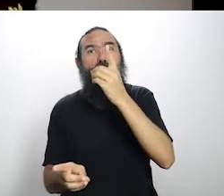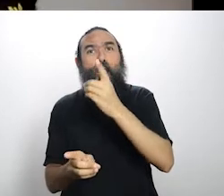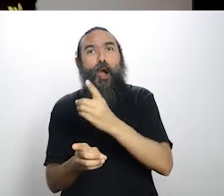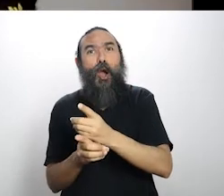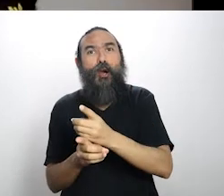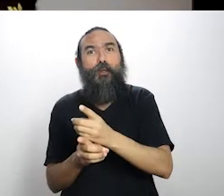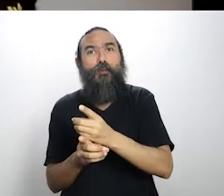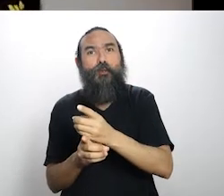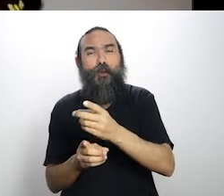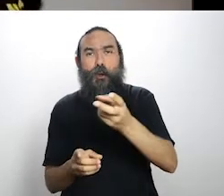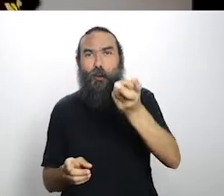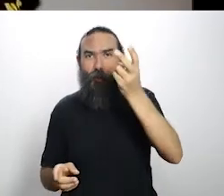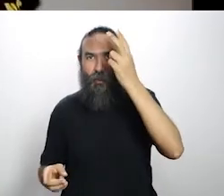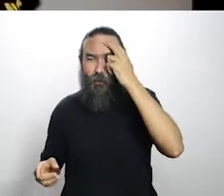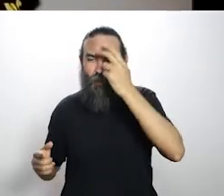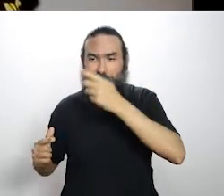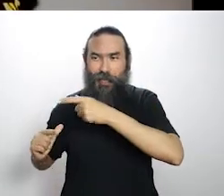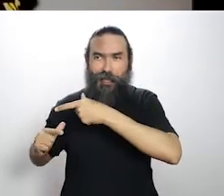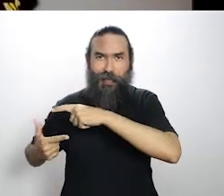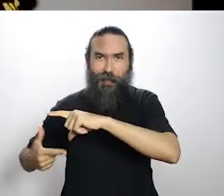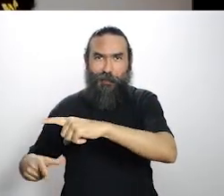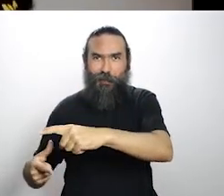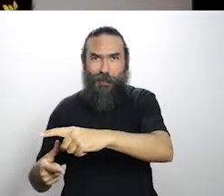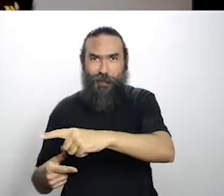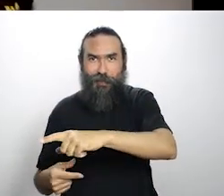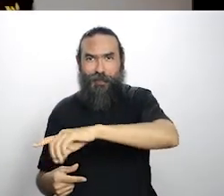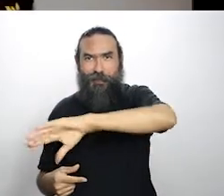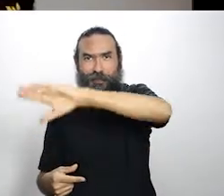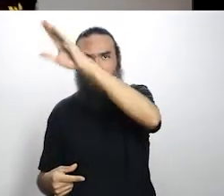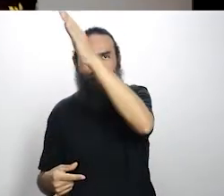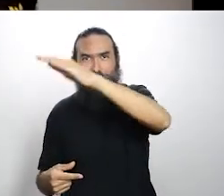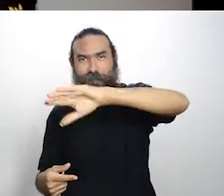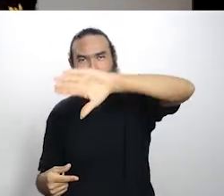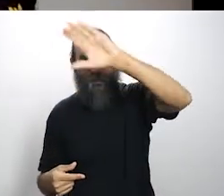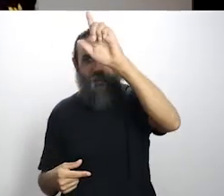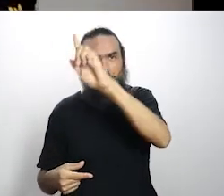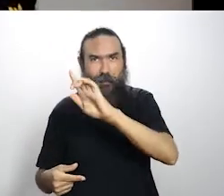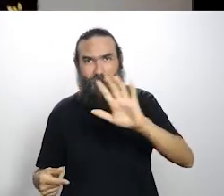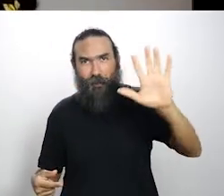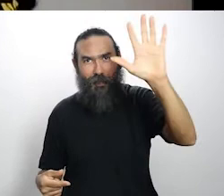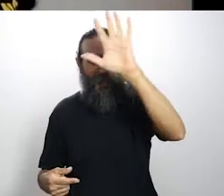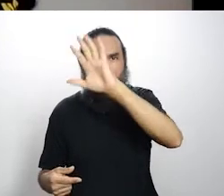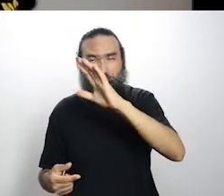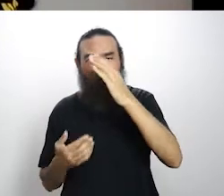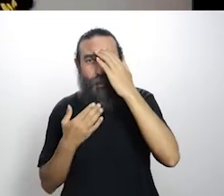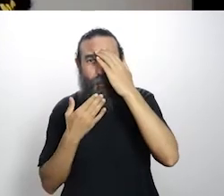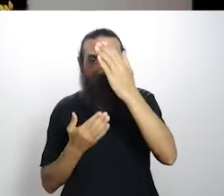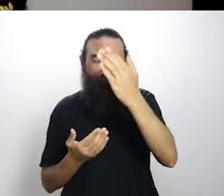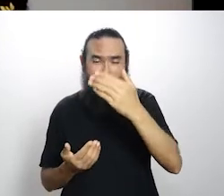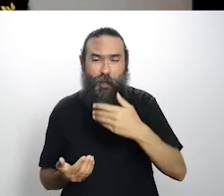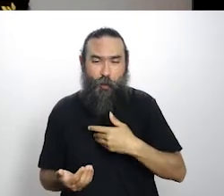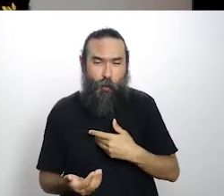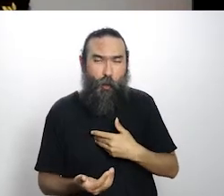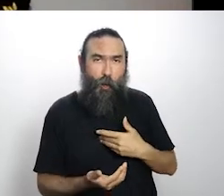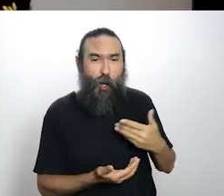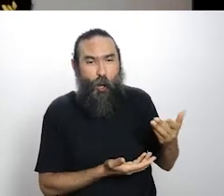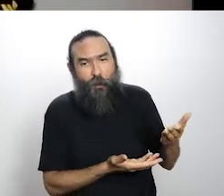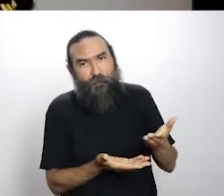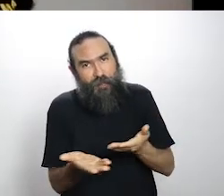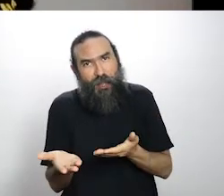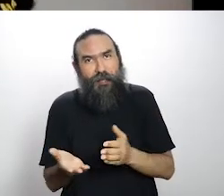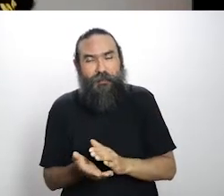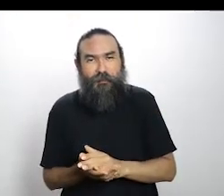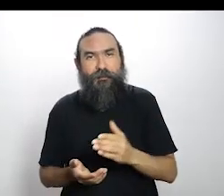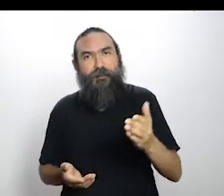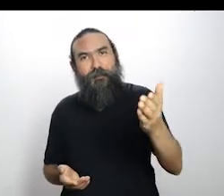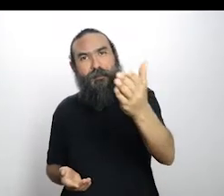encontro de culturas tradicionais da Chapada dos Veadeiros. Gratidão aí pelo convite,